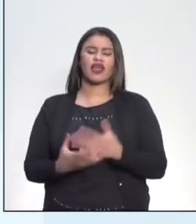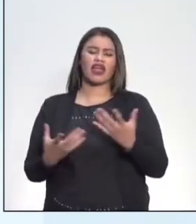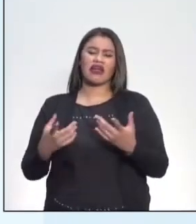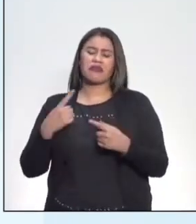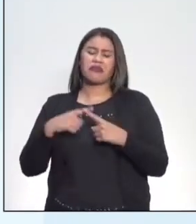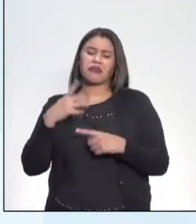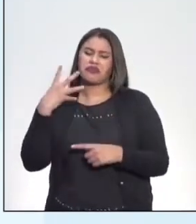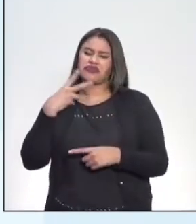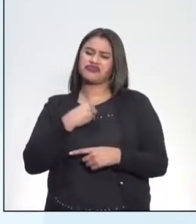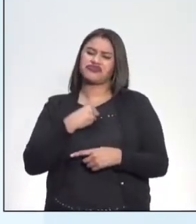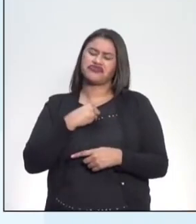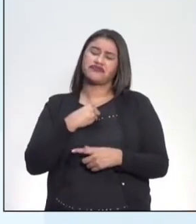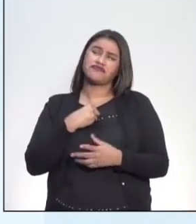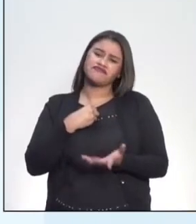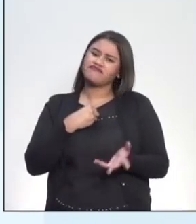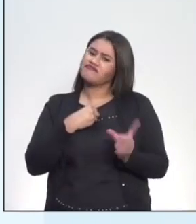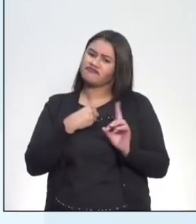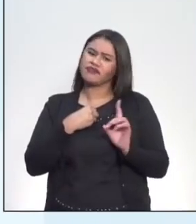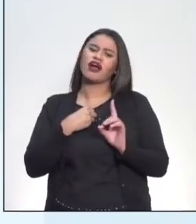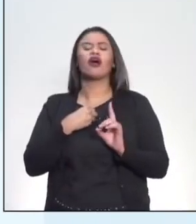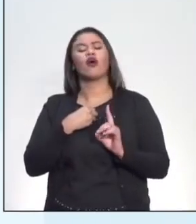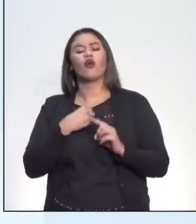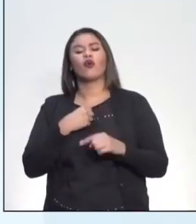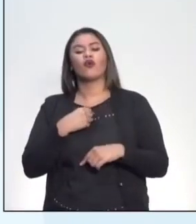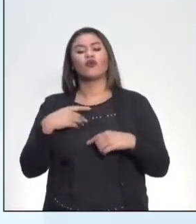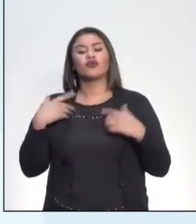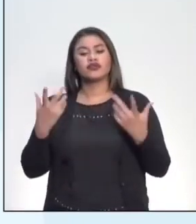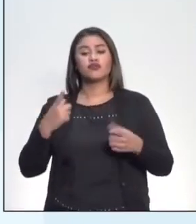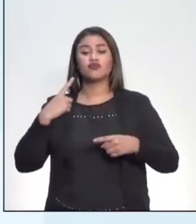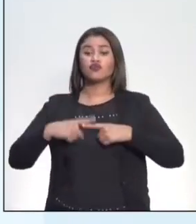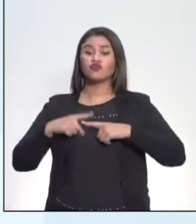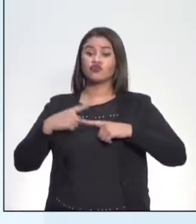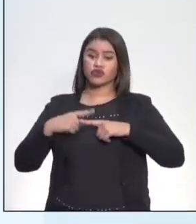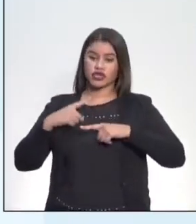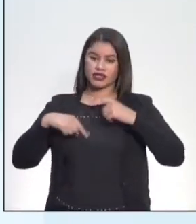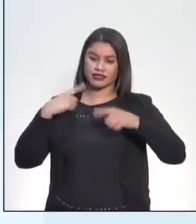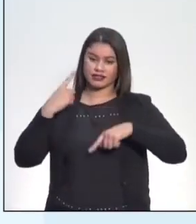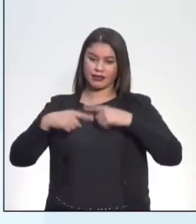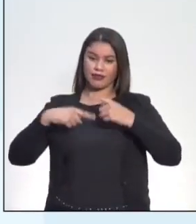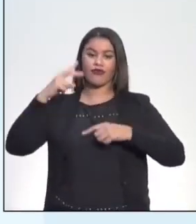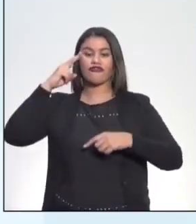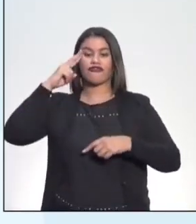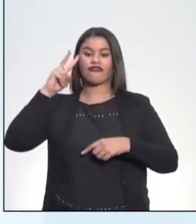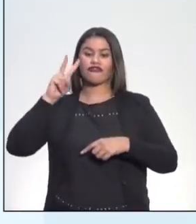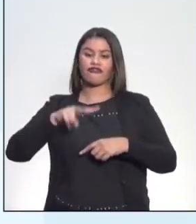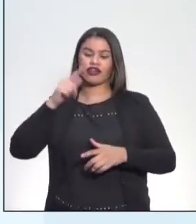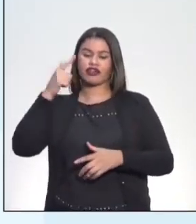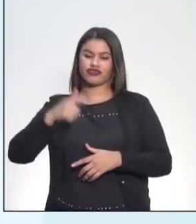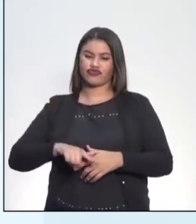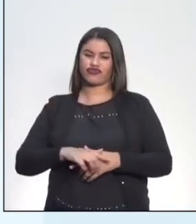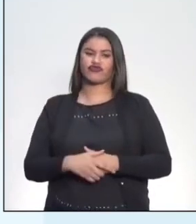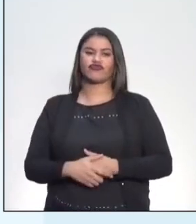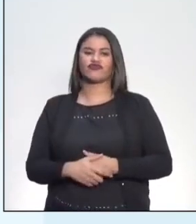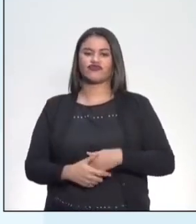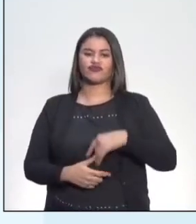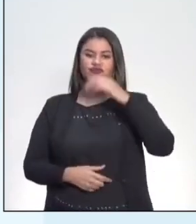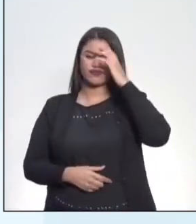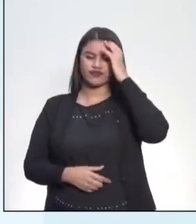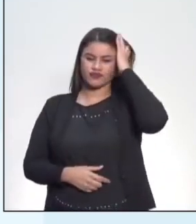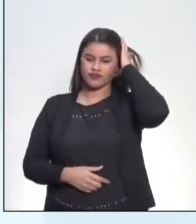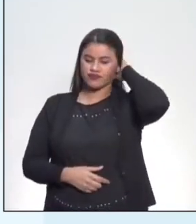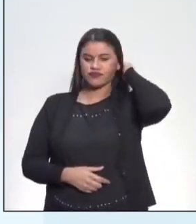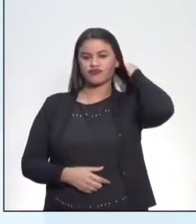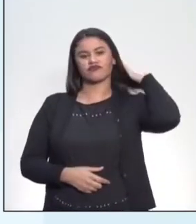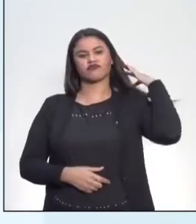bonitinho? Acredito que não, né? Então, vamos depois recapitular, rever aquilo que a gente viu nas aulas anteriores, tá bom? O